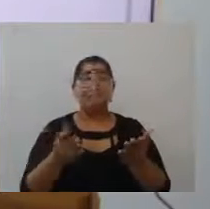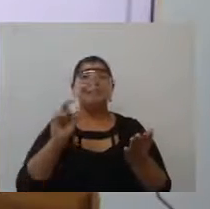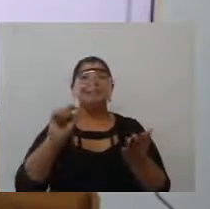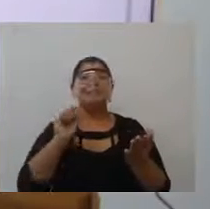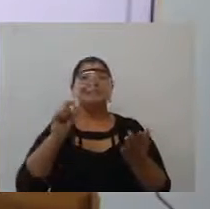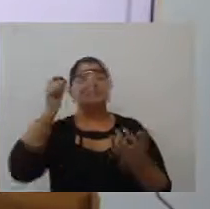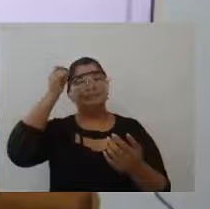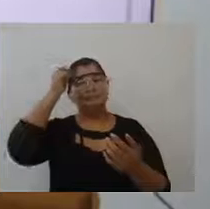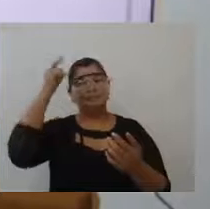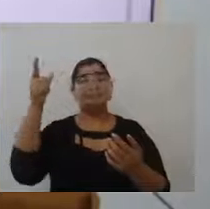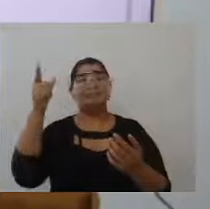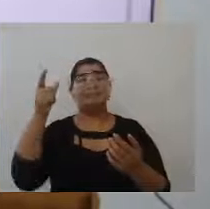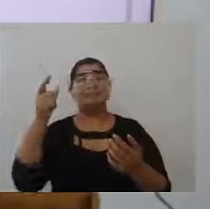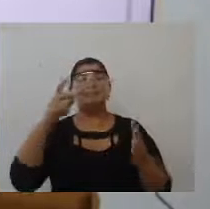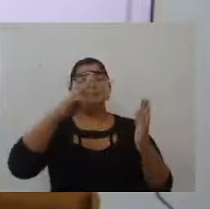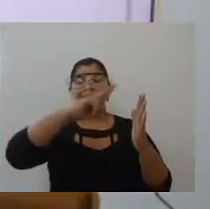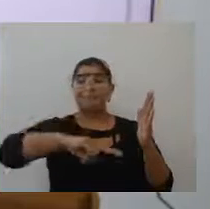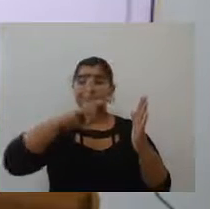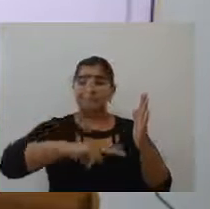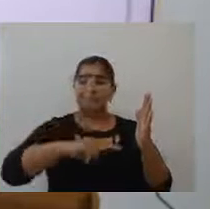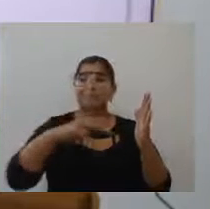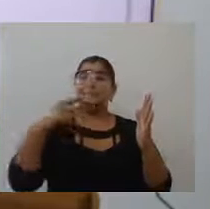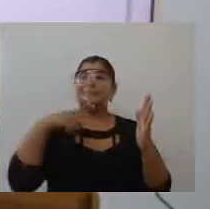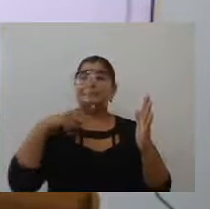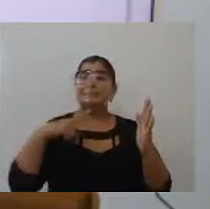tem hoje é que o leitor ele tem